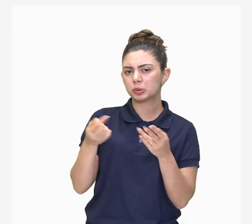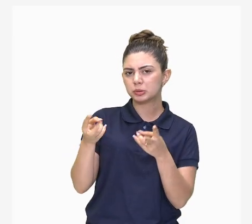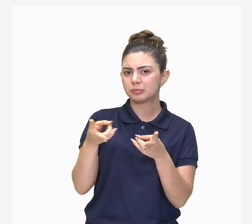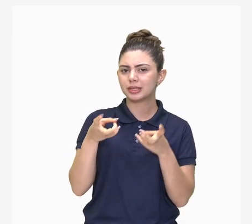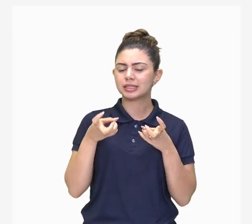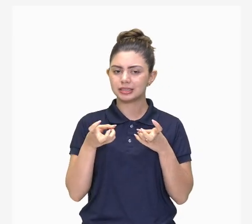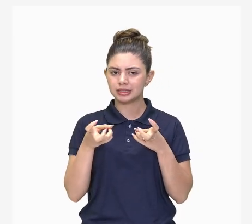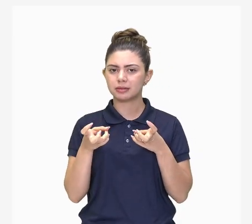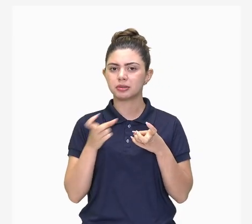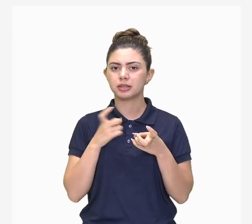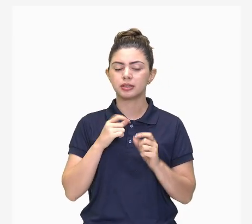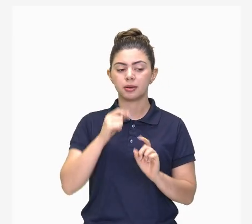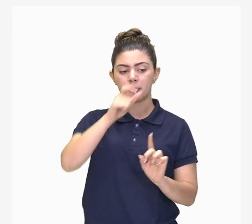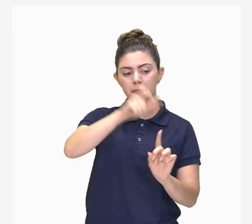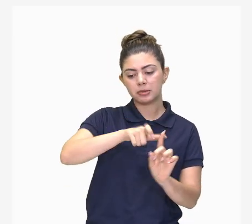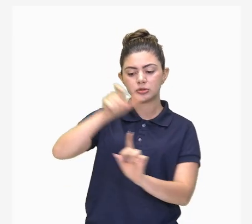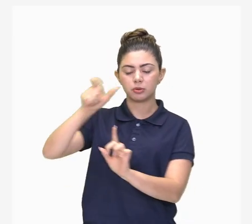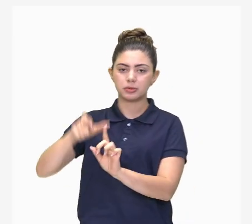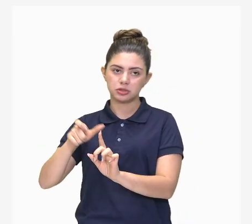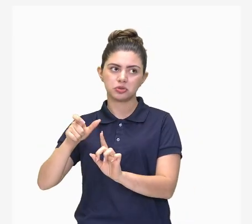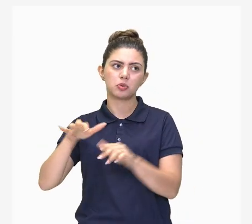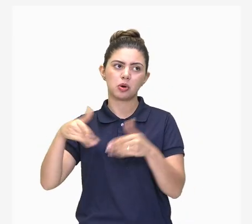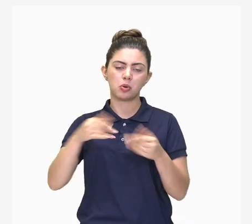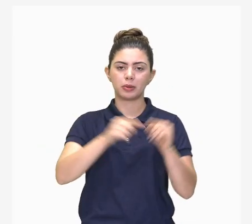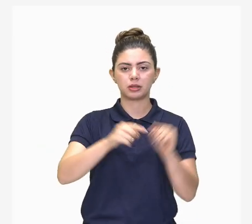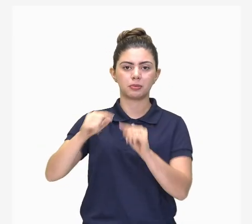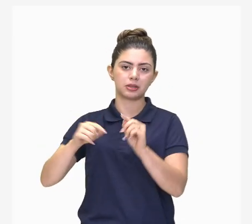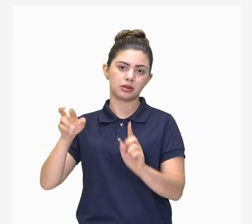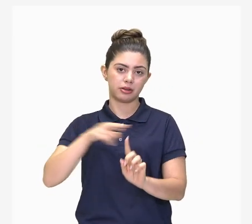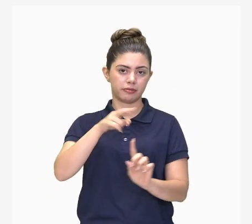ser para outro ser, né?